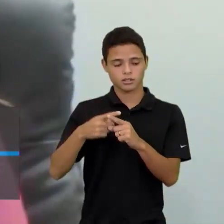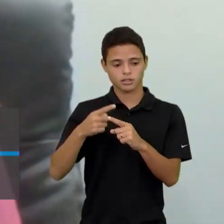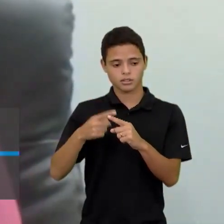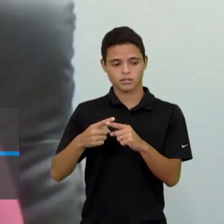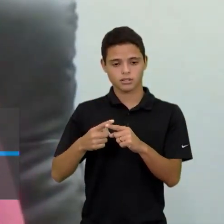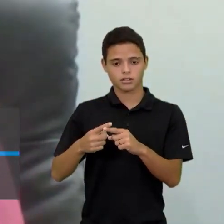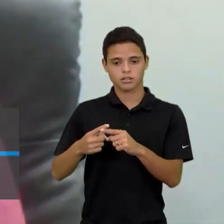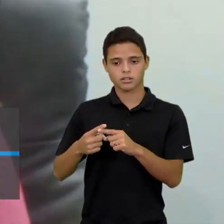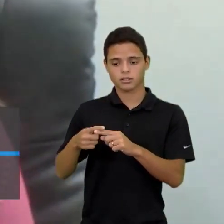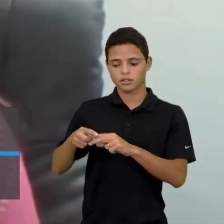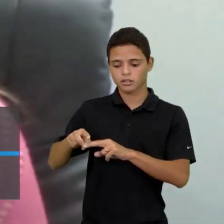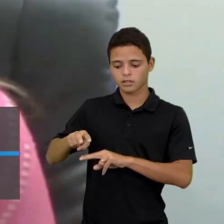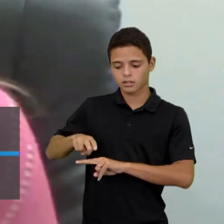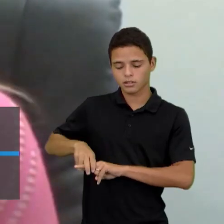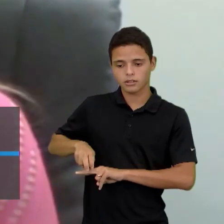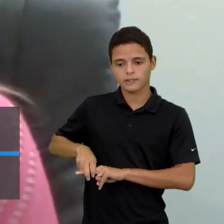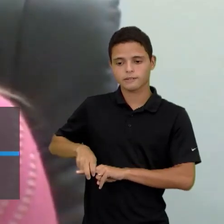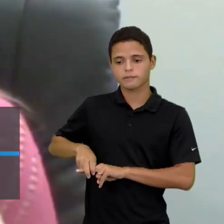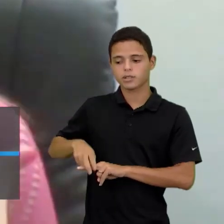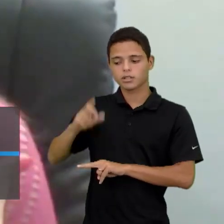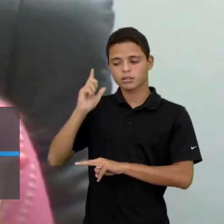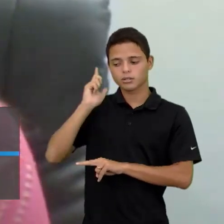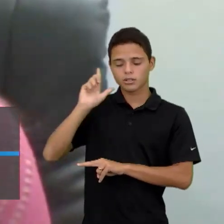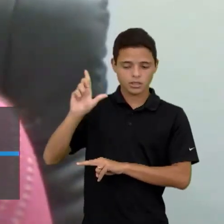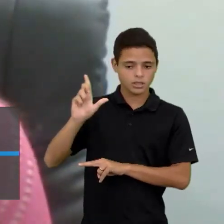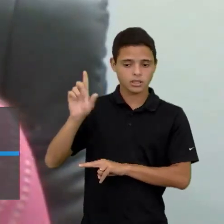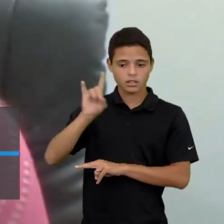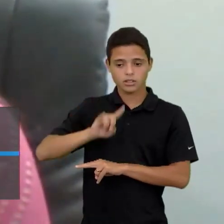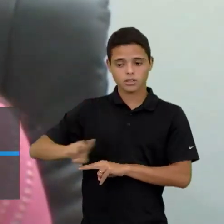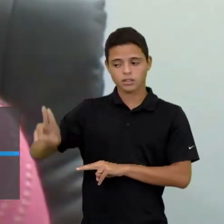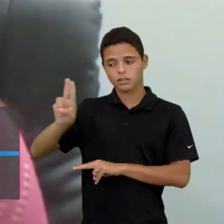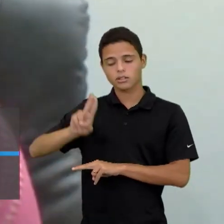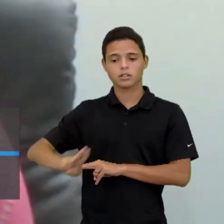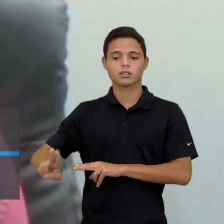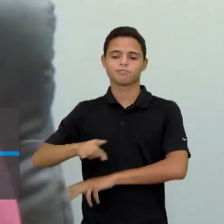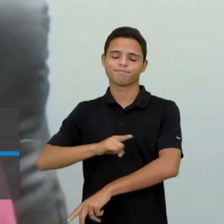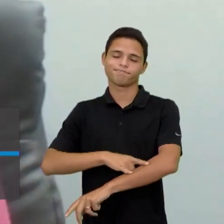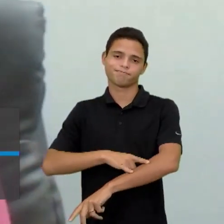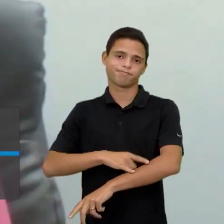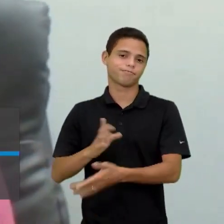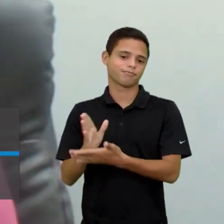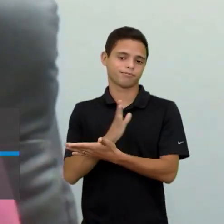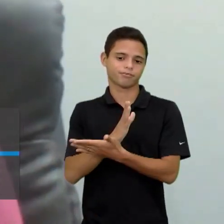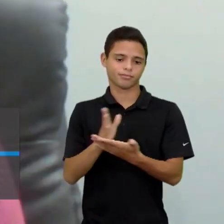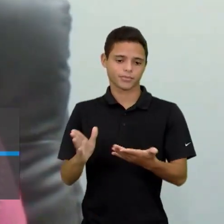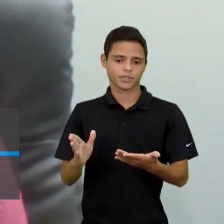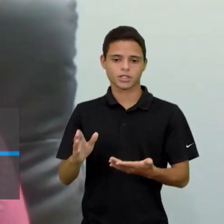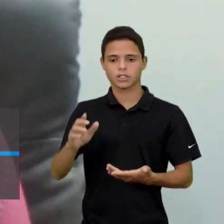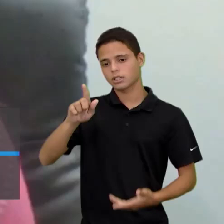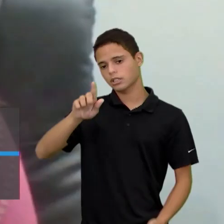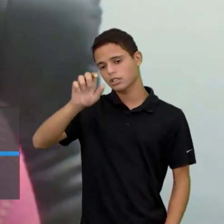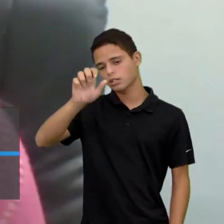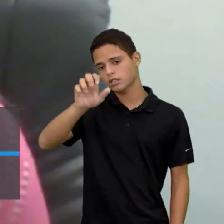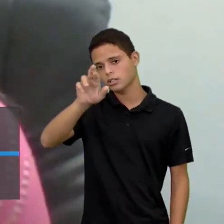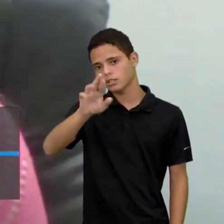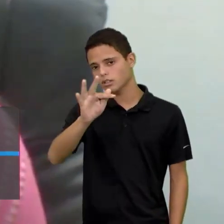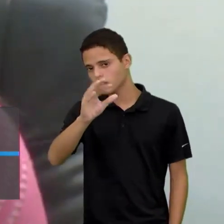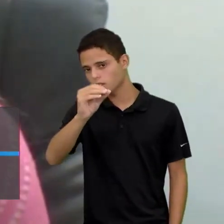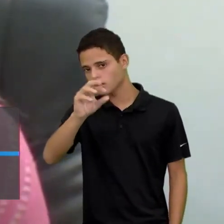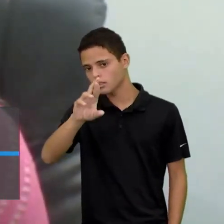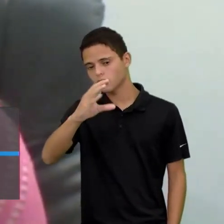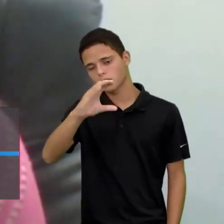poder colocar no vaso. Quer dizer, são alguns acessos tão importantes e que o Jefferson citou, que